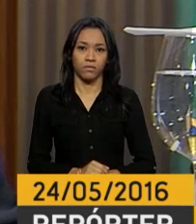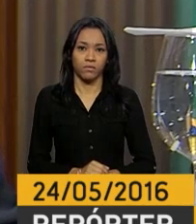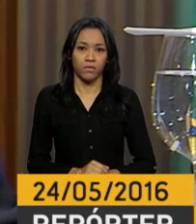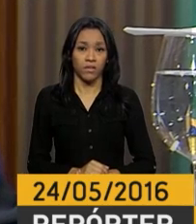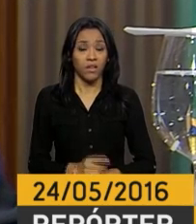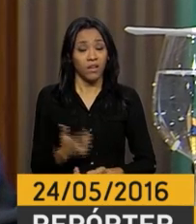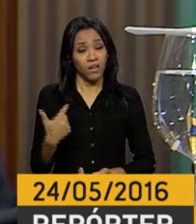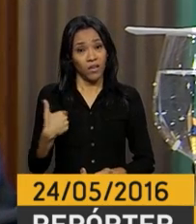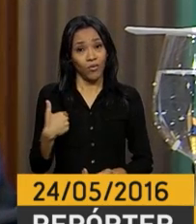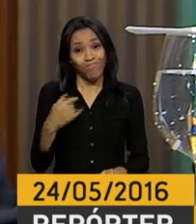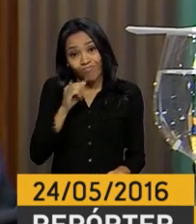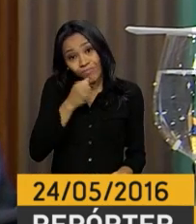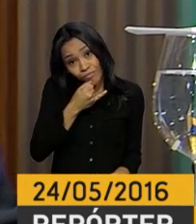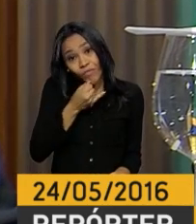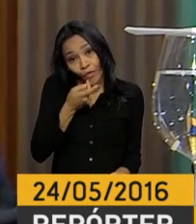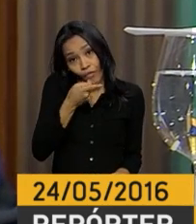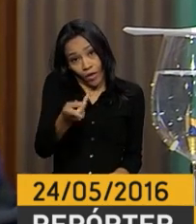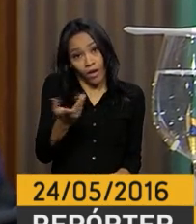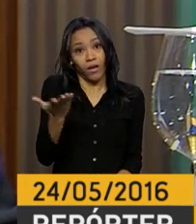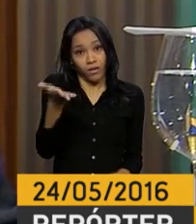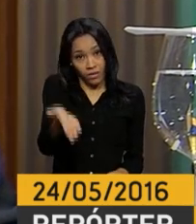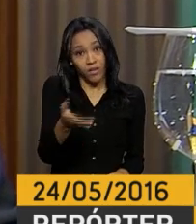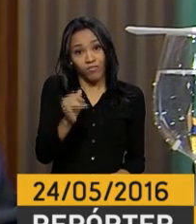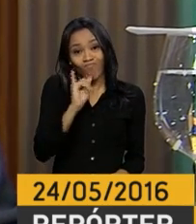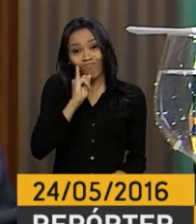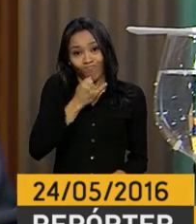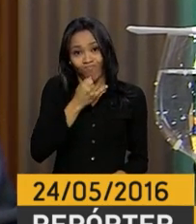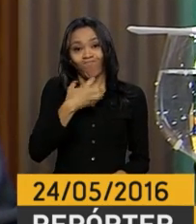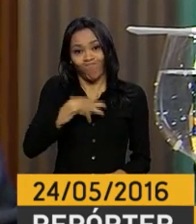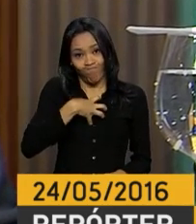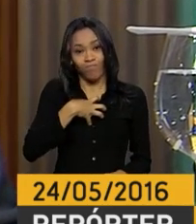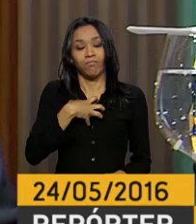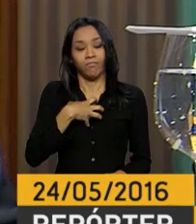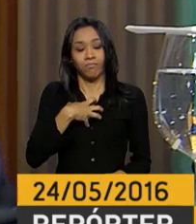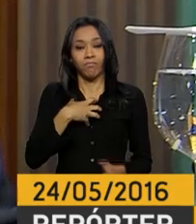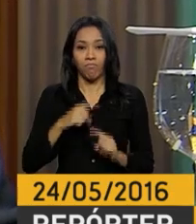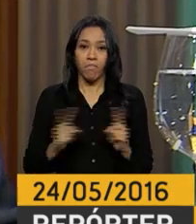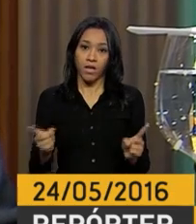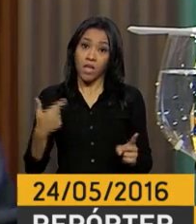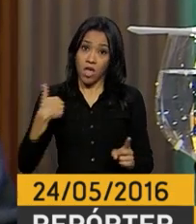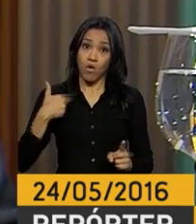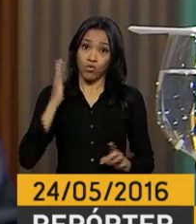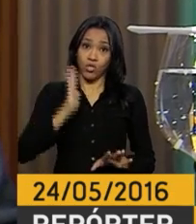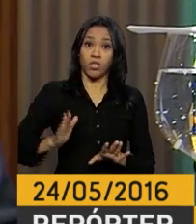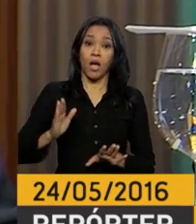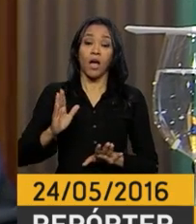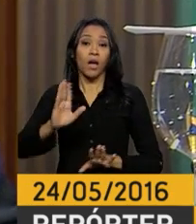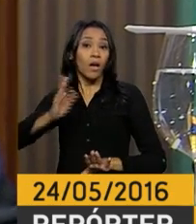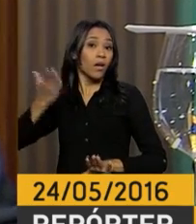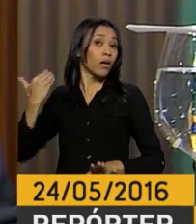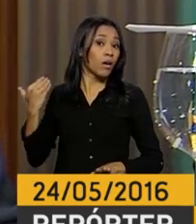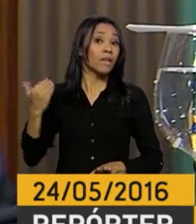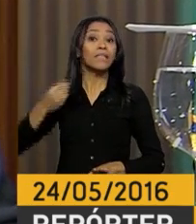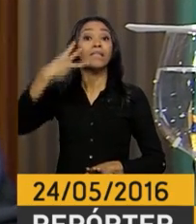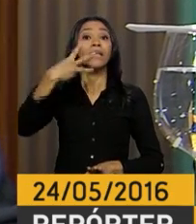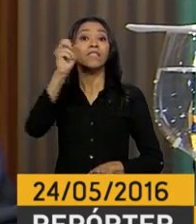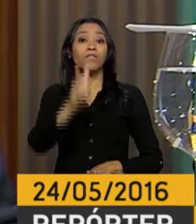E lamento dizer, lamento mesmo, eu que fui presidente da Câmara dos Deputados